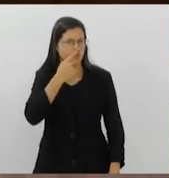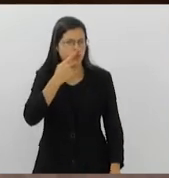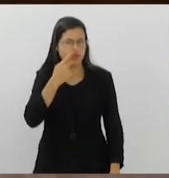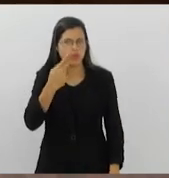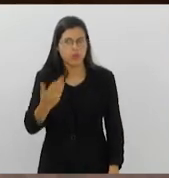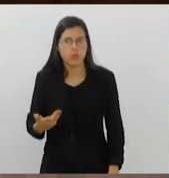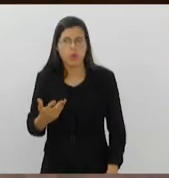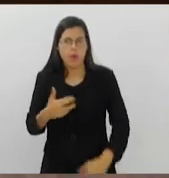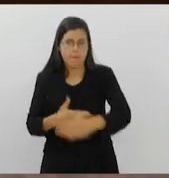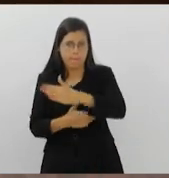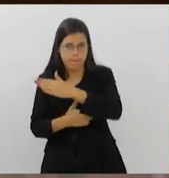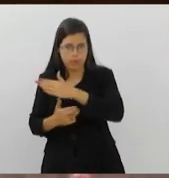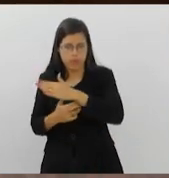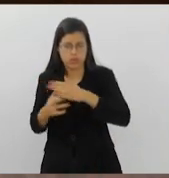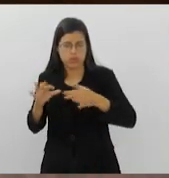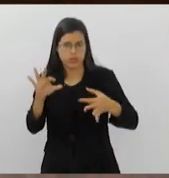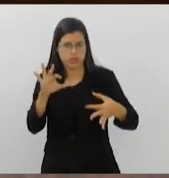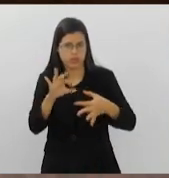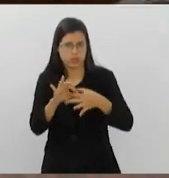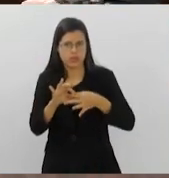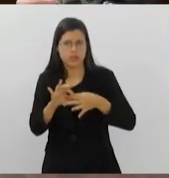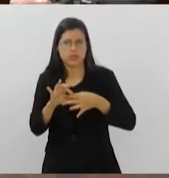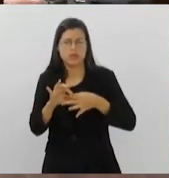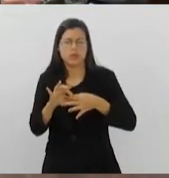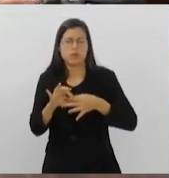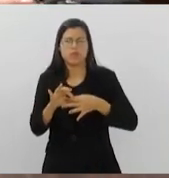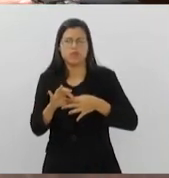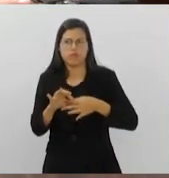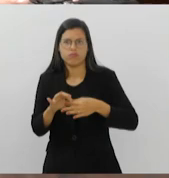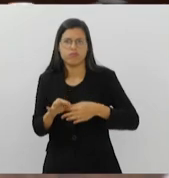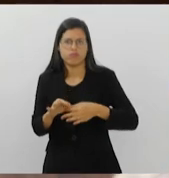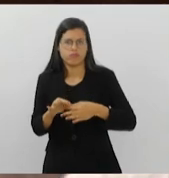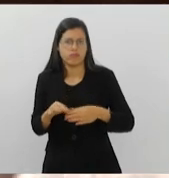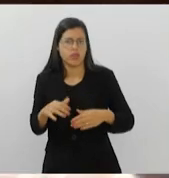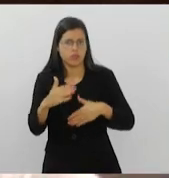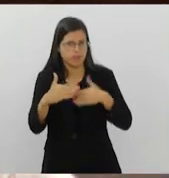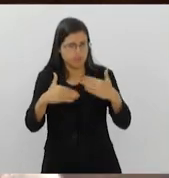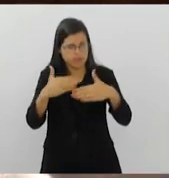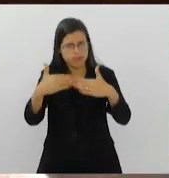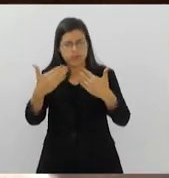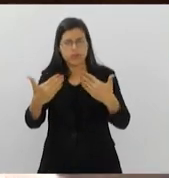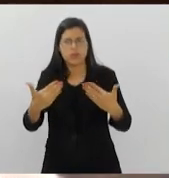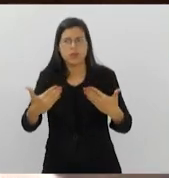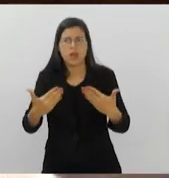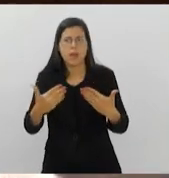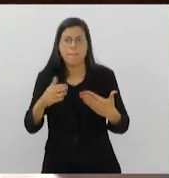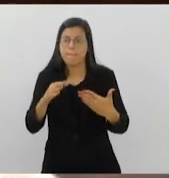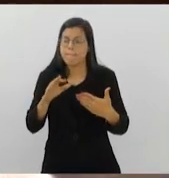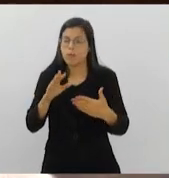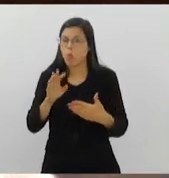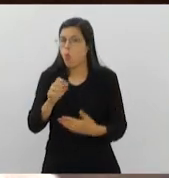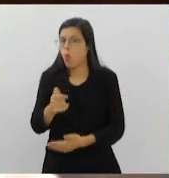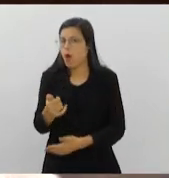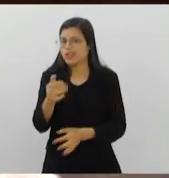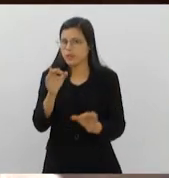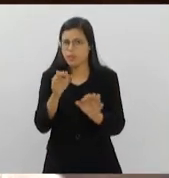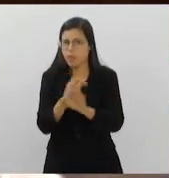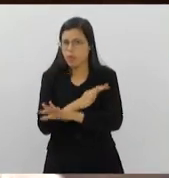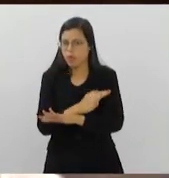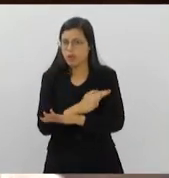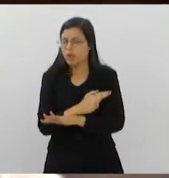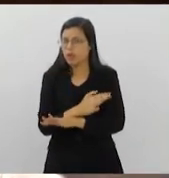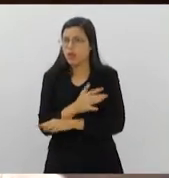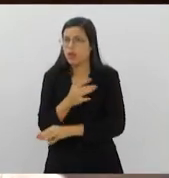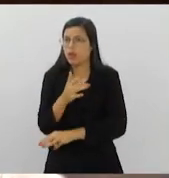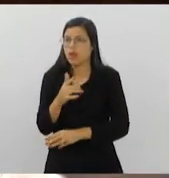aquela ponte da integração, no estágio que está, já praticamente pronta, e não ter a